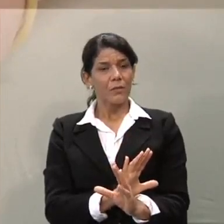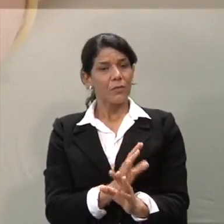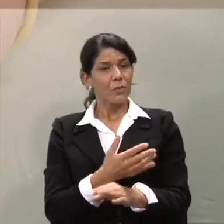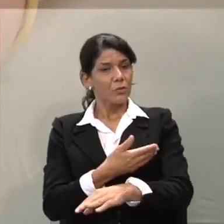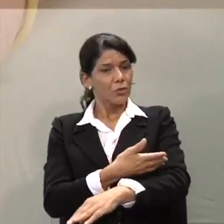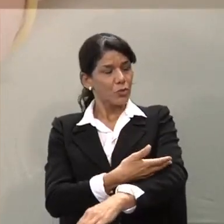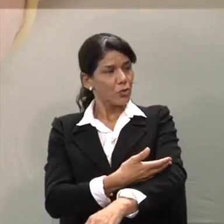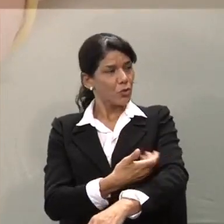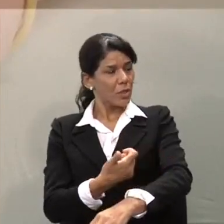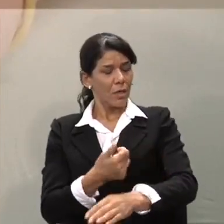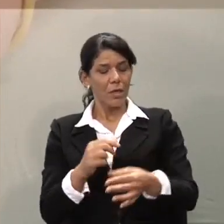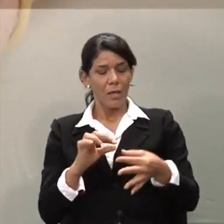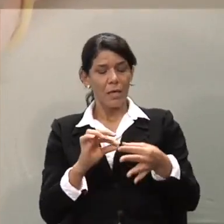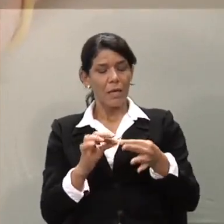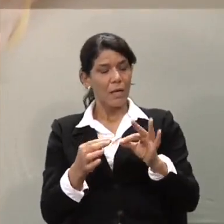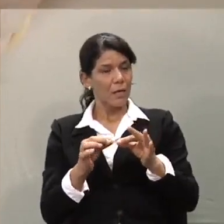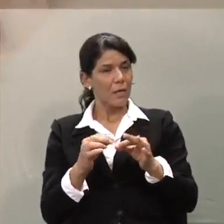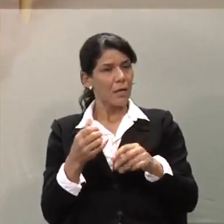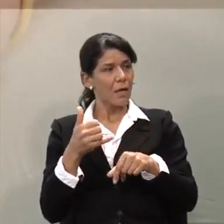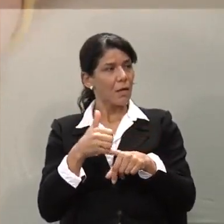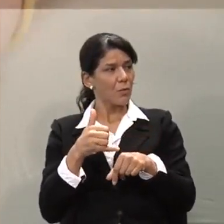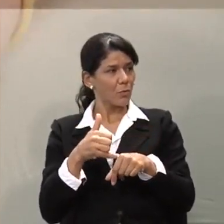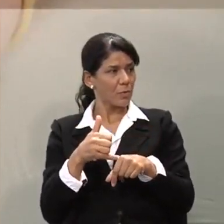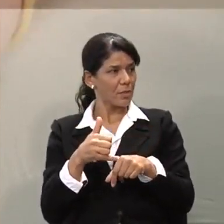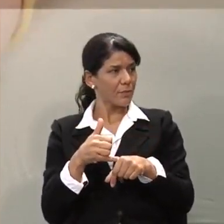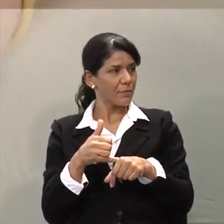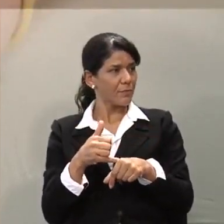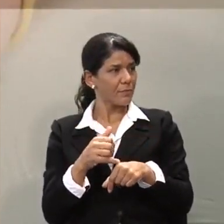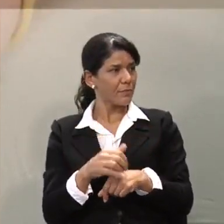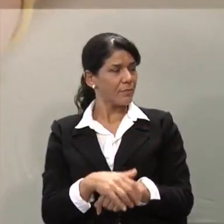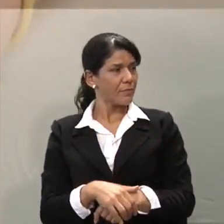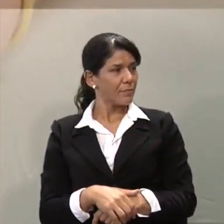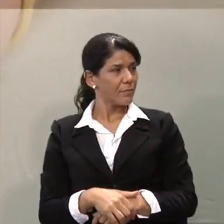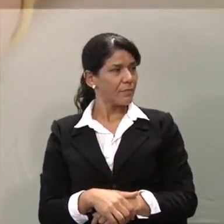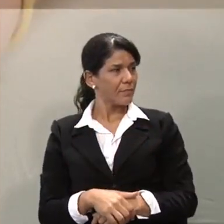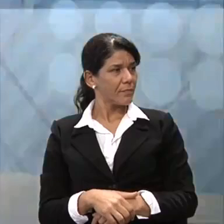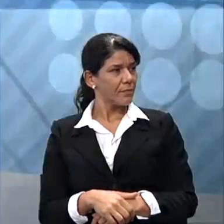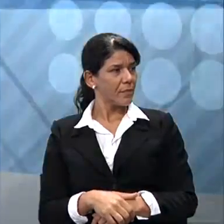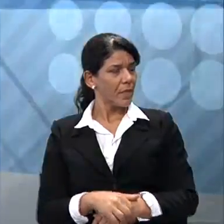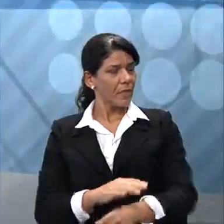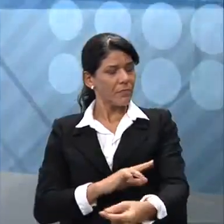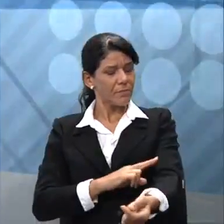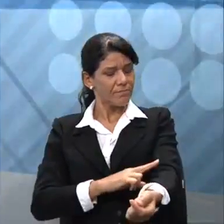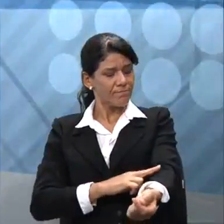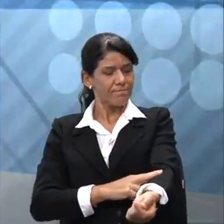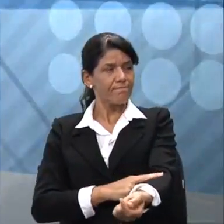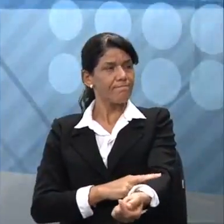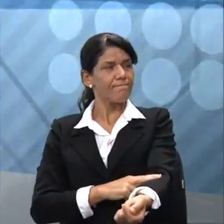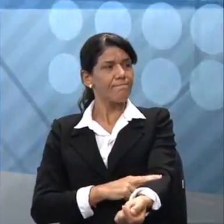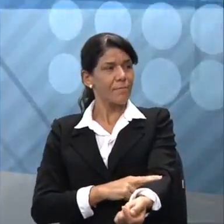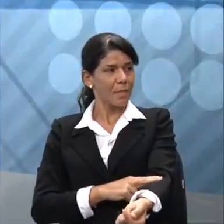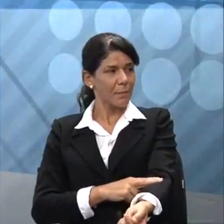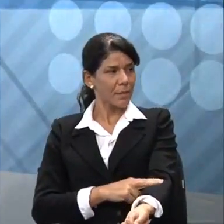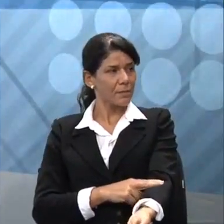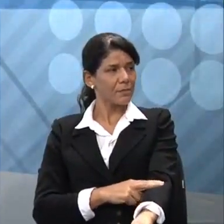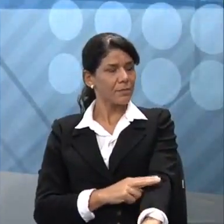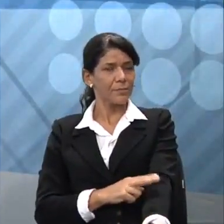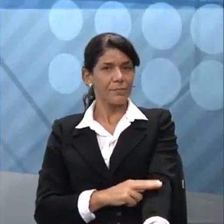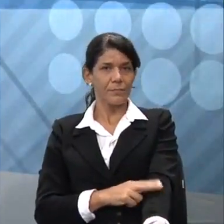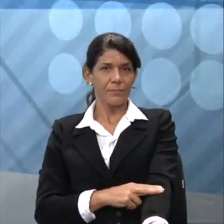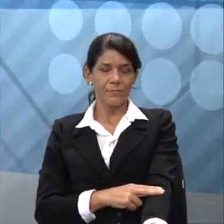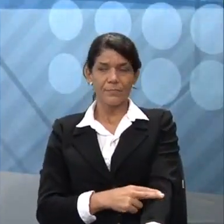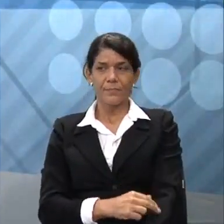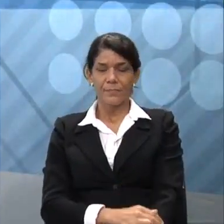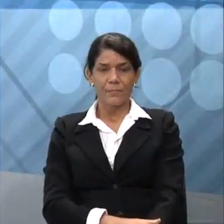a agulha com o auxílio, então, da compressão realizada por meio de um